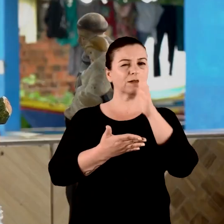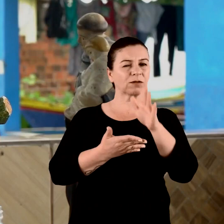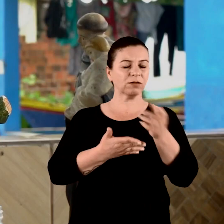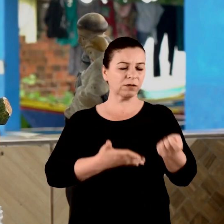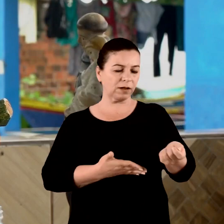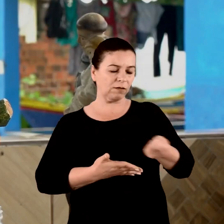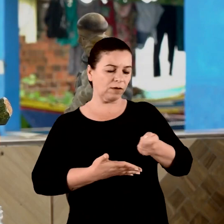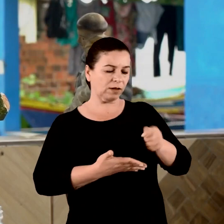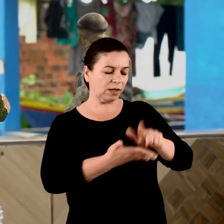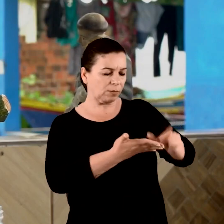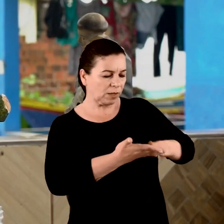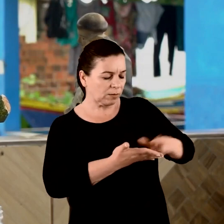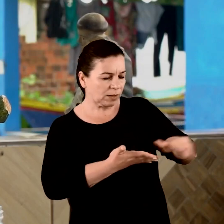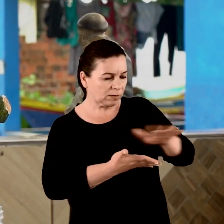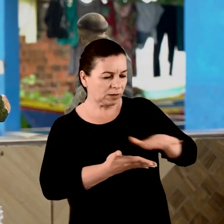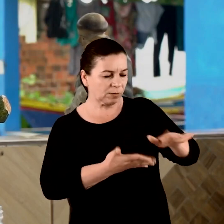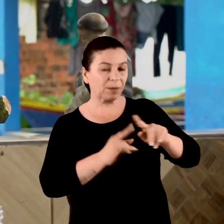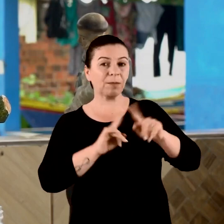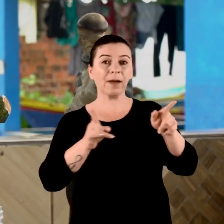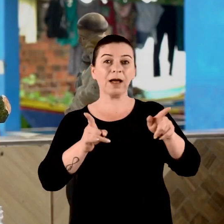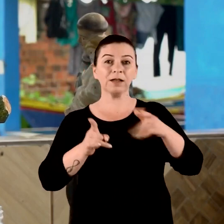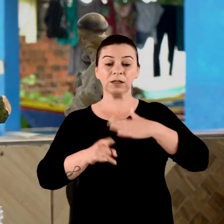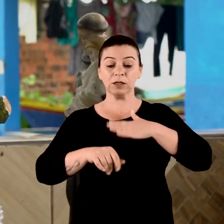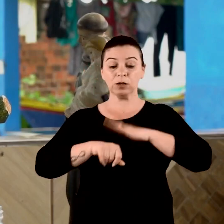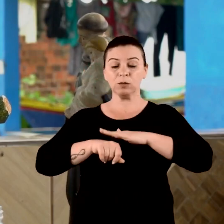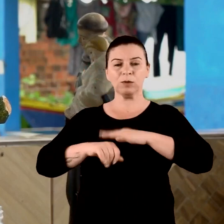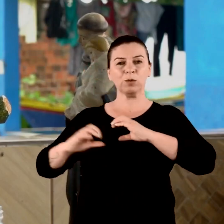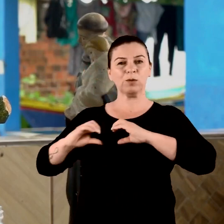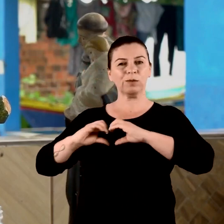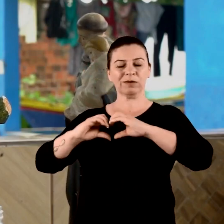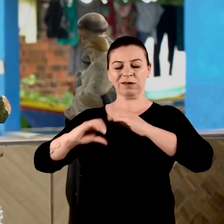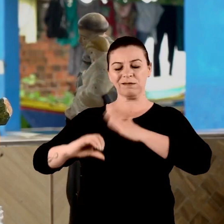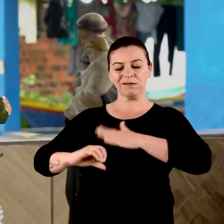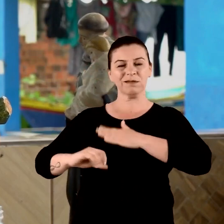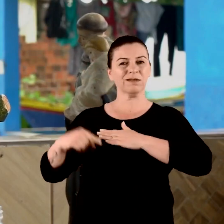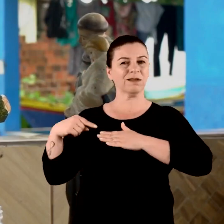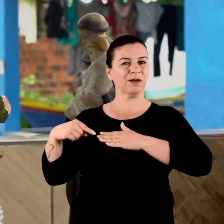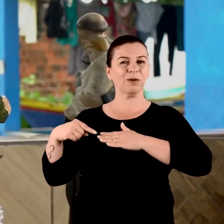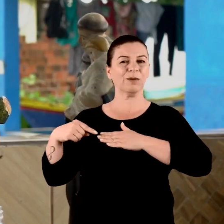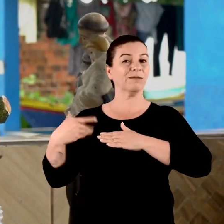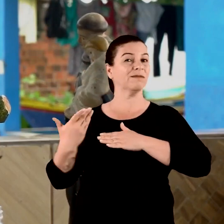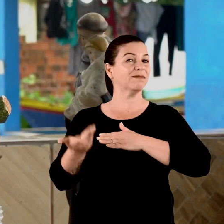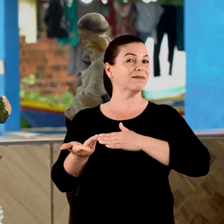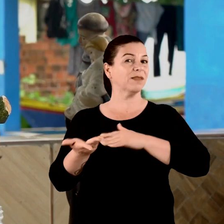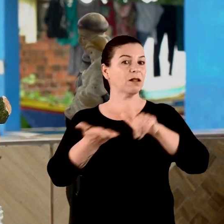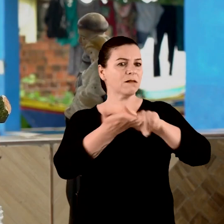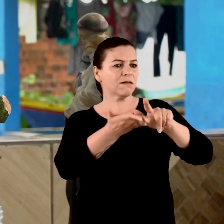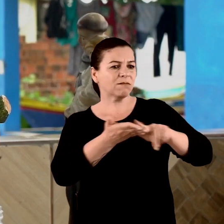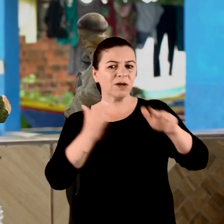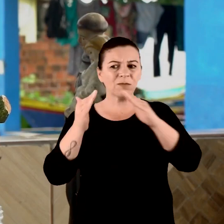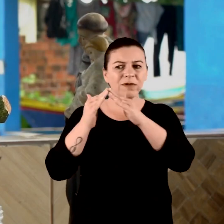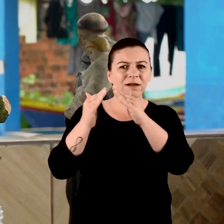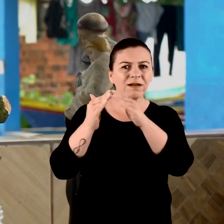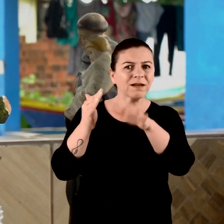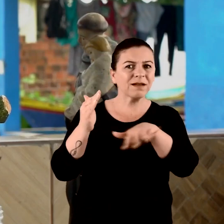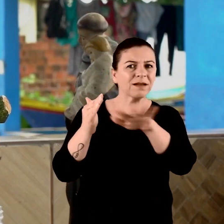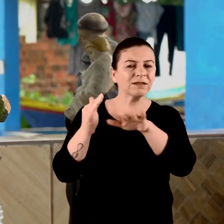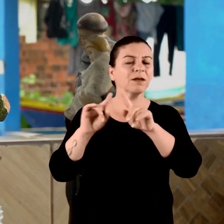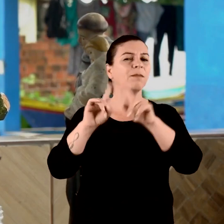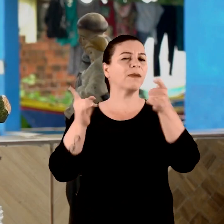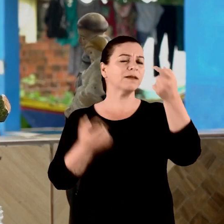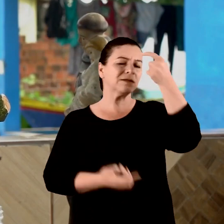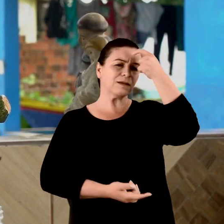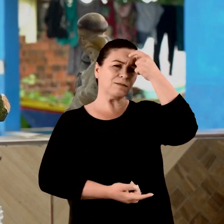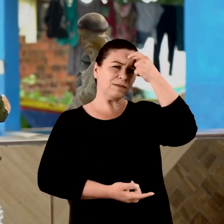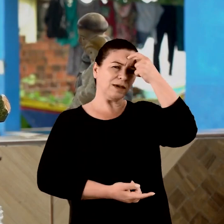faxina na gaveta e não fazemos faxina no coração. Limpamos a casa, não limpamos a mente.